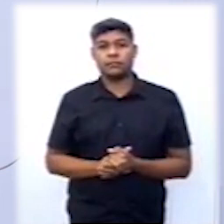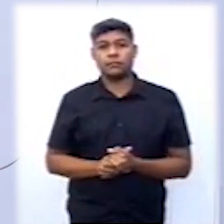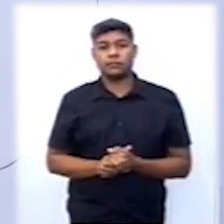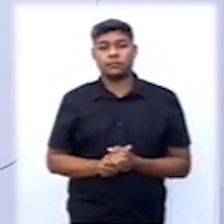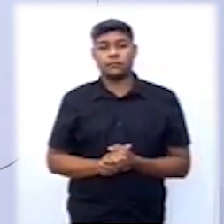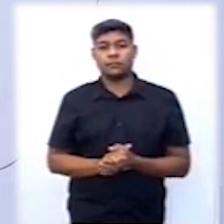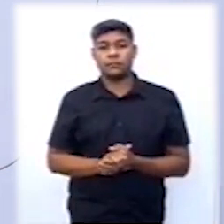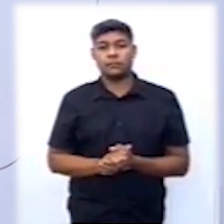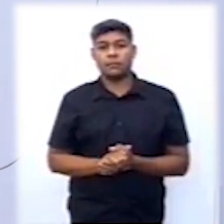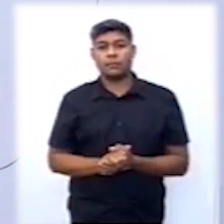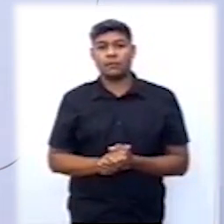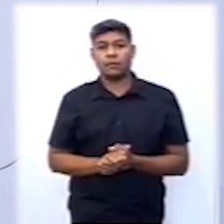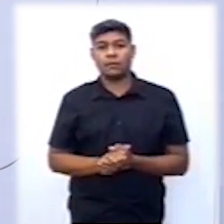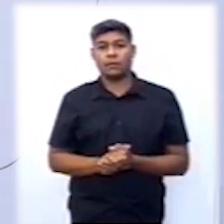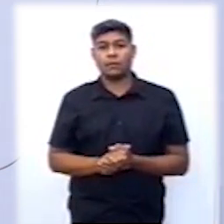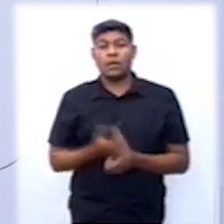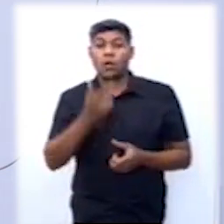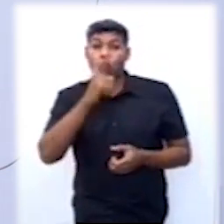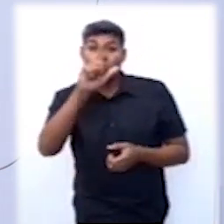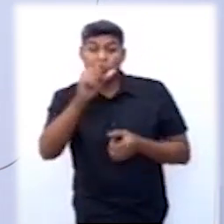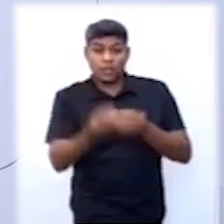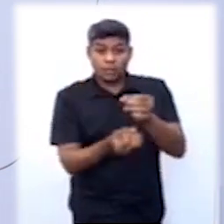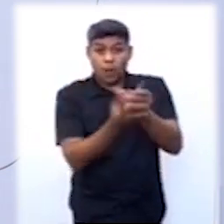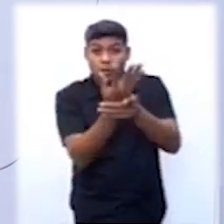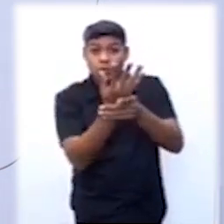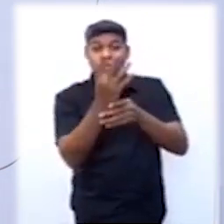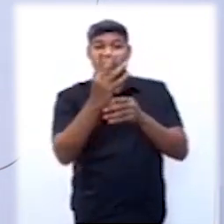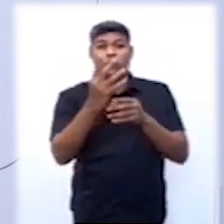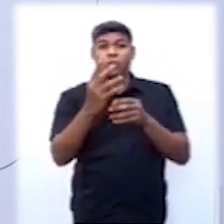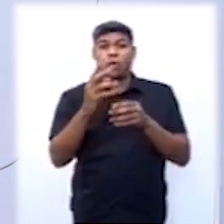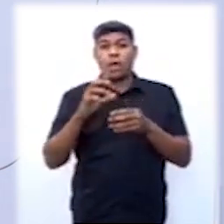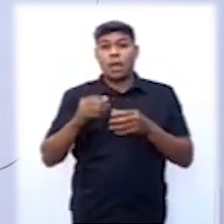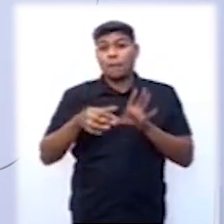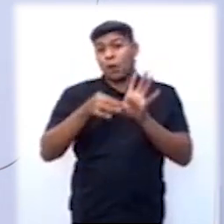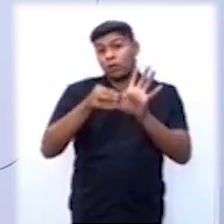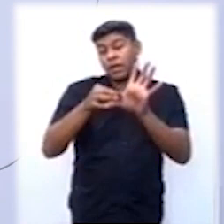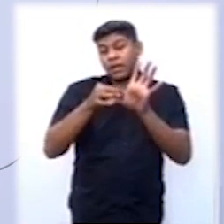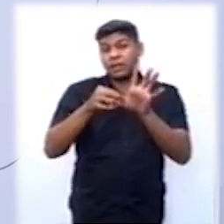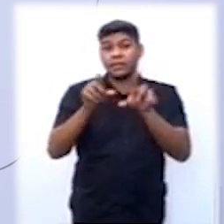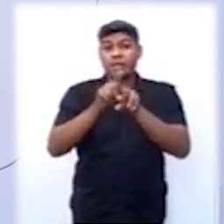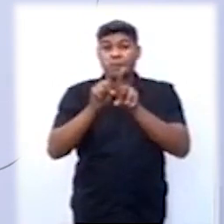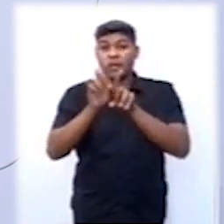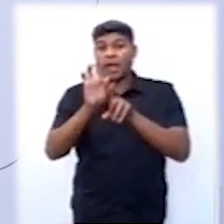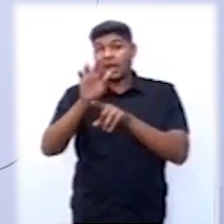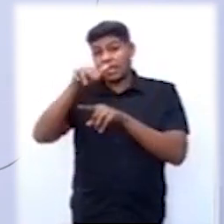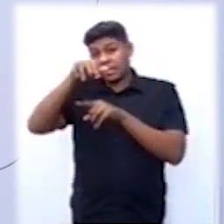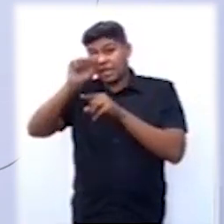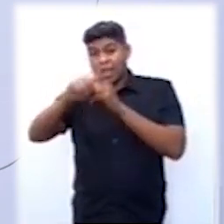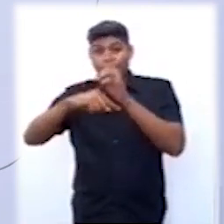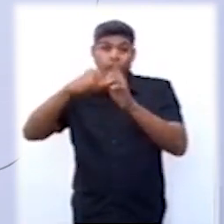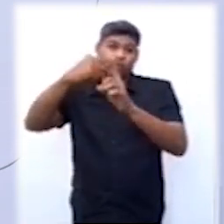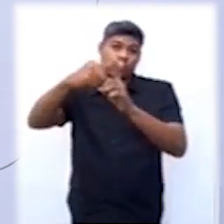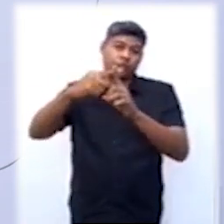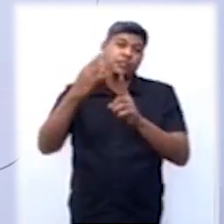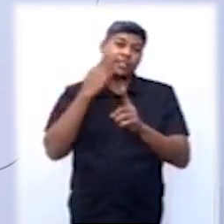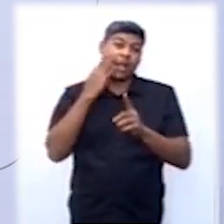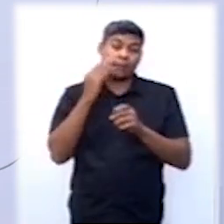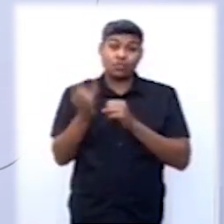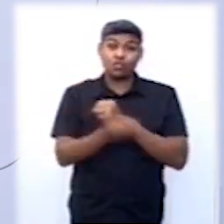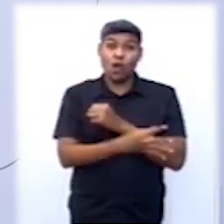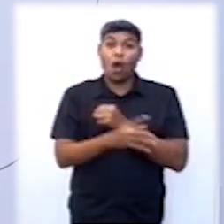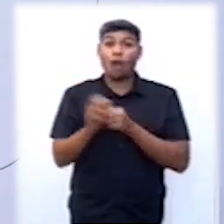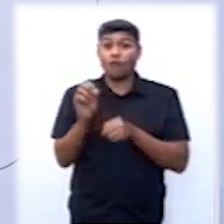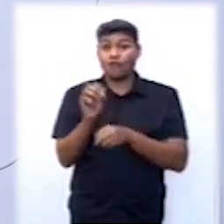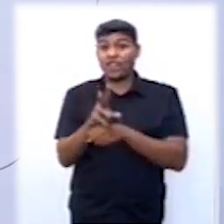Vendo aqui, ele conseguiu produzir proteínas virais e conseguiu produzir RNA positivo, que é o que um novo vírus